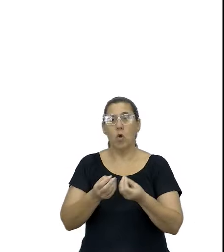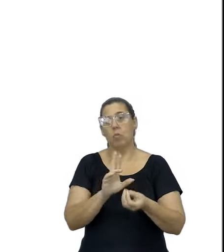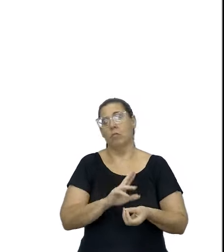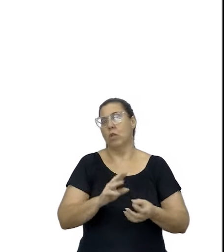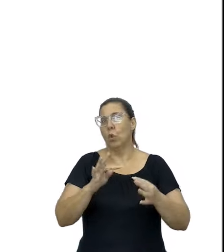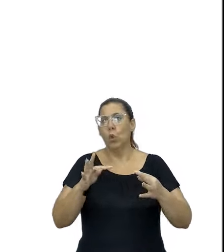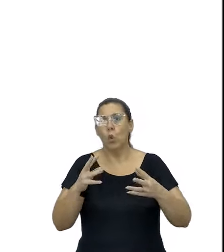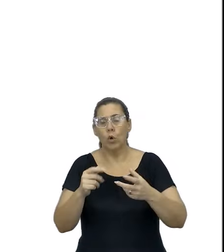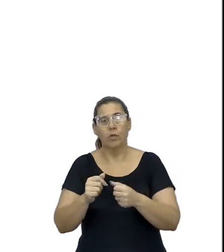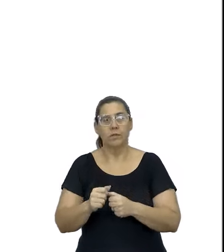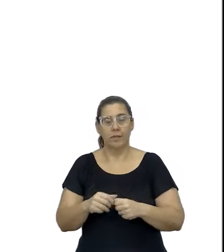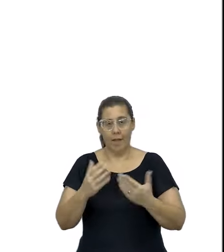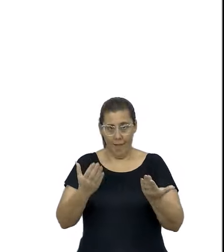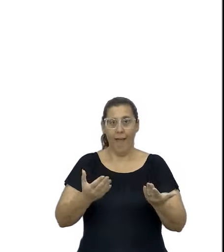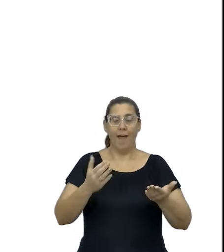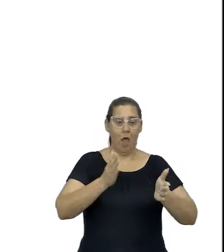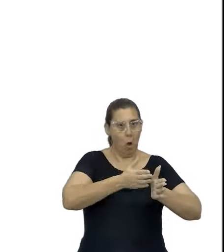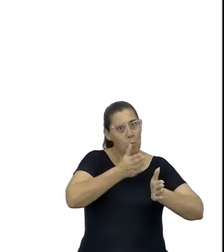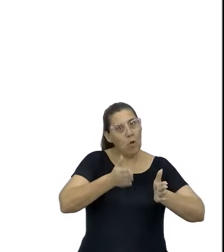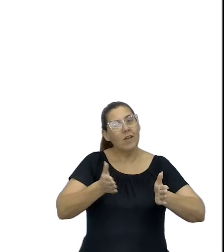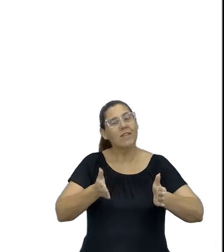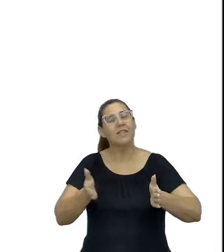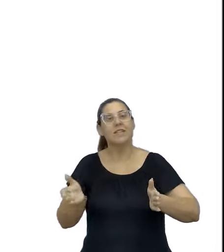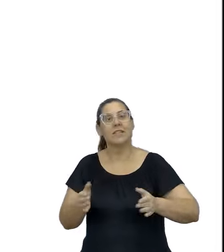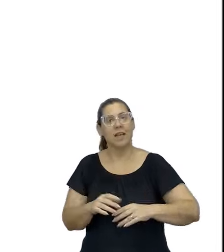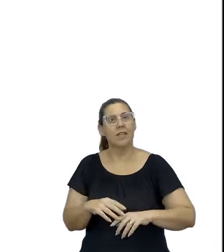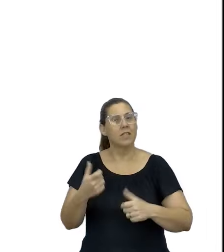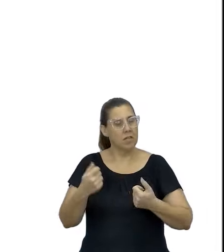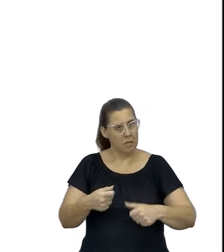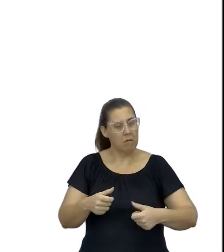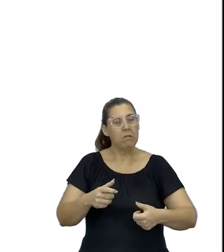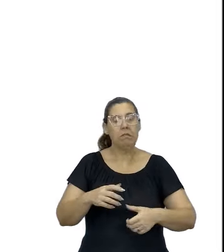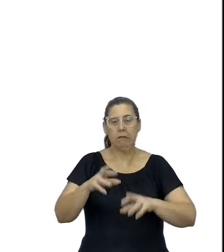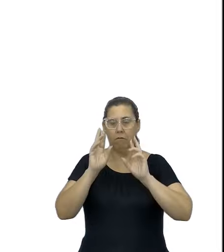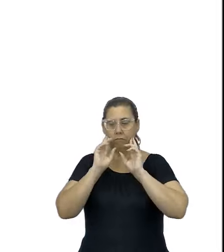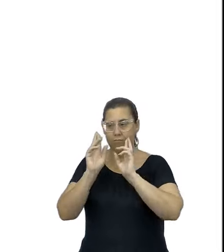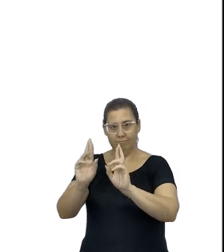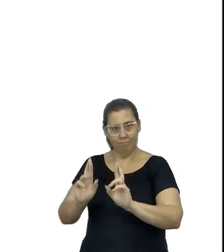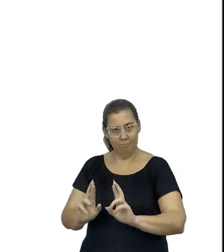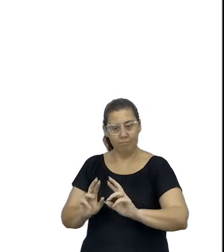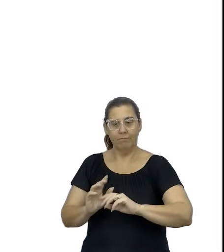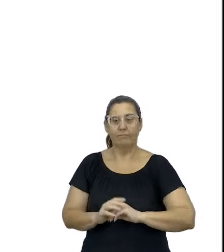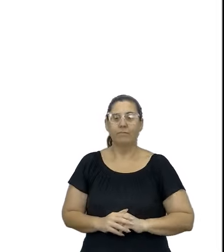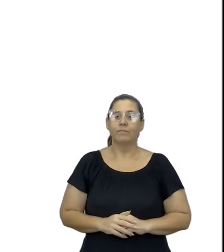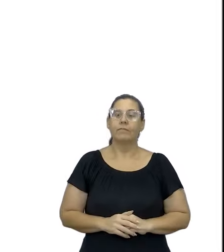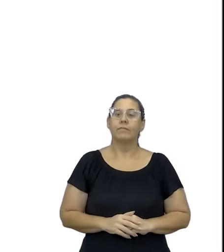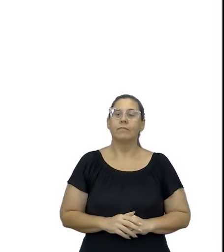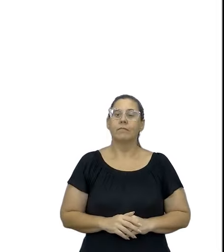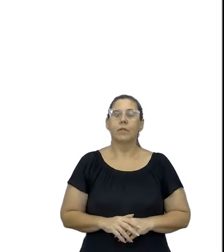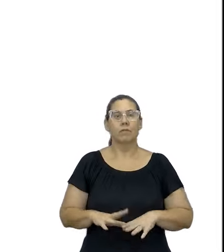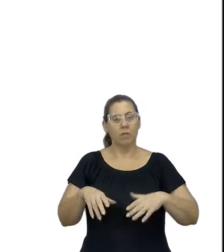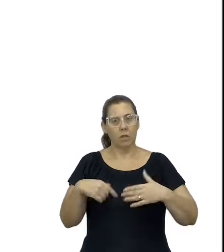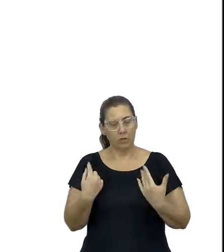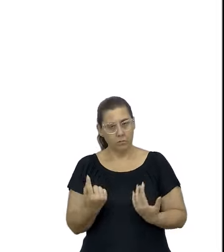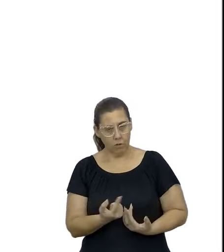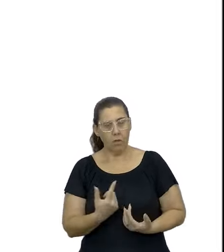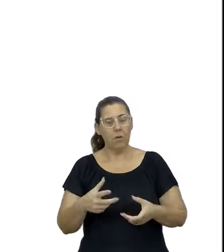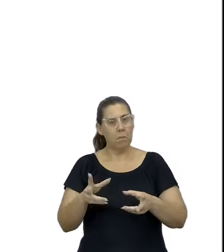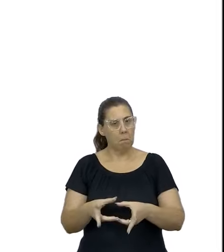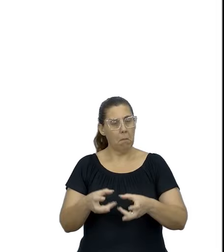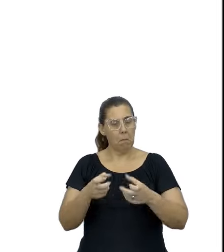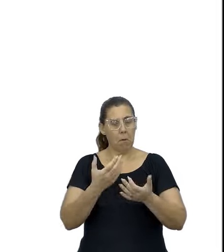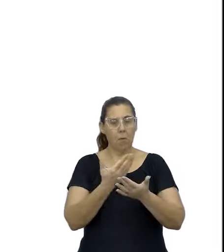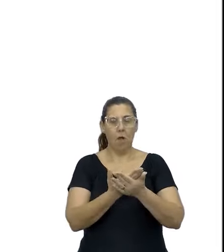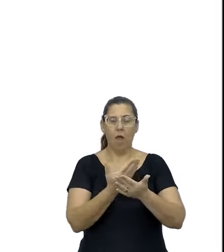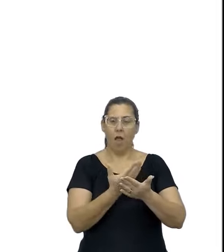elas. Isso faz parte do processo, não é verdade? E precisa ser respeitado. Então, como a gente pode notar, trata-se de uma